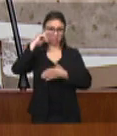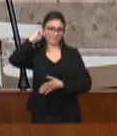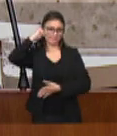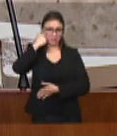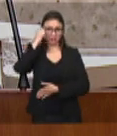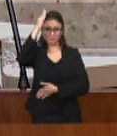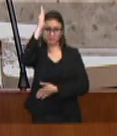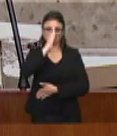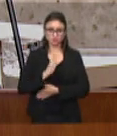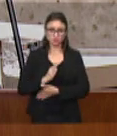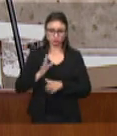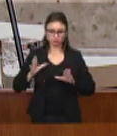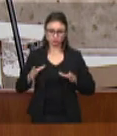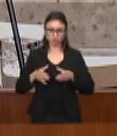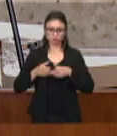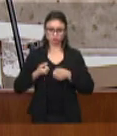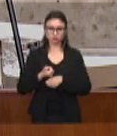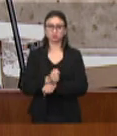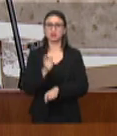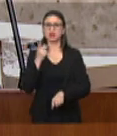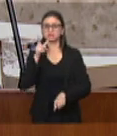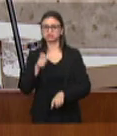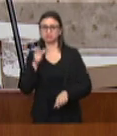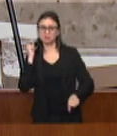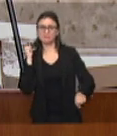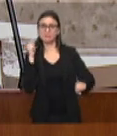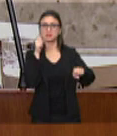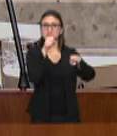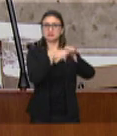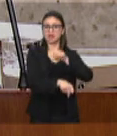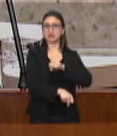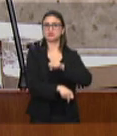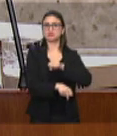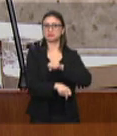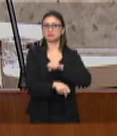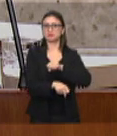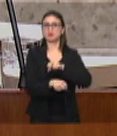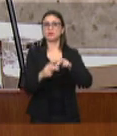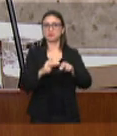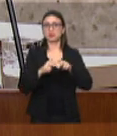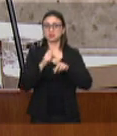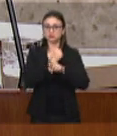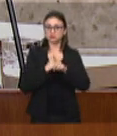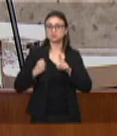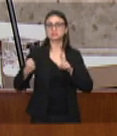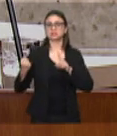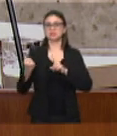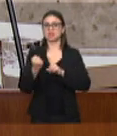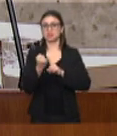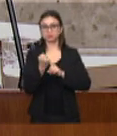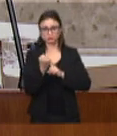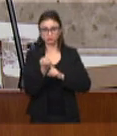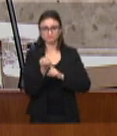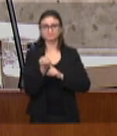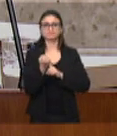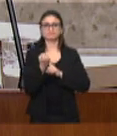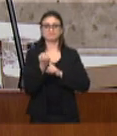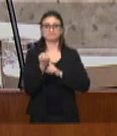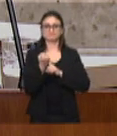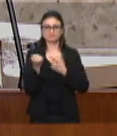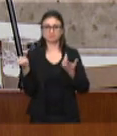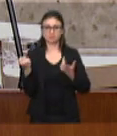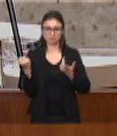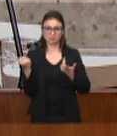Brasil colônia, foi assassinado por aspirar uma sociedade independente do domínio